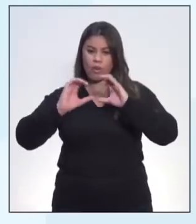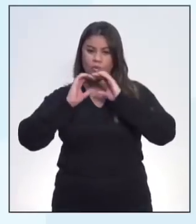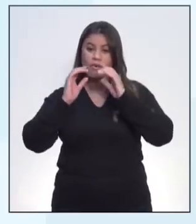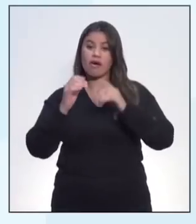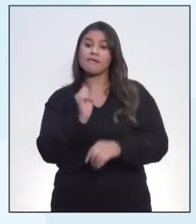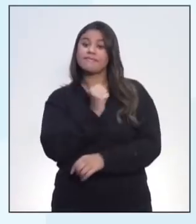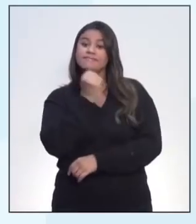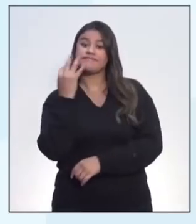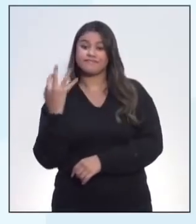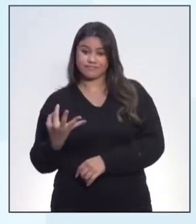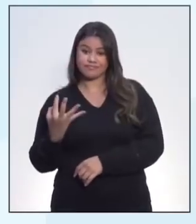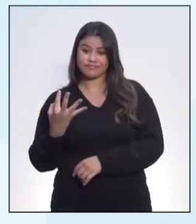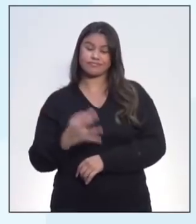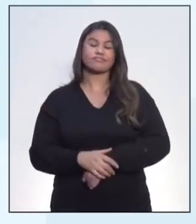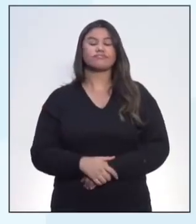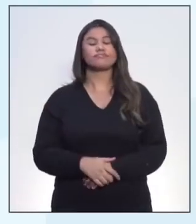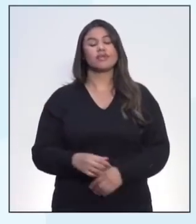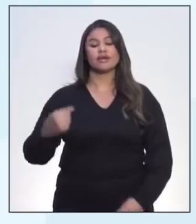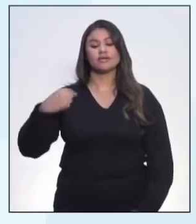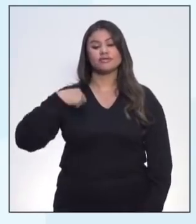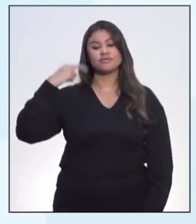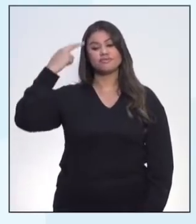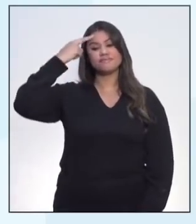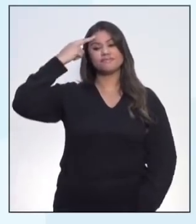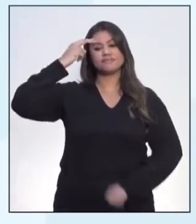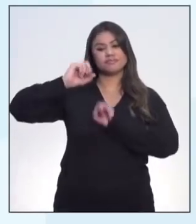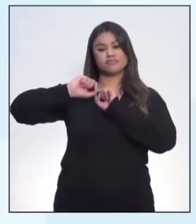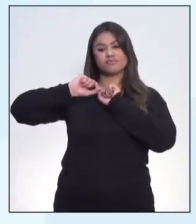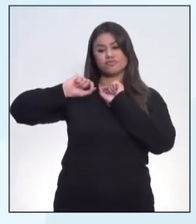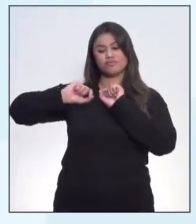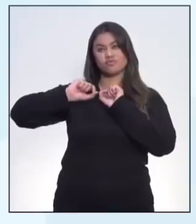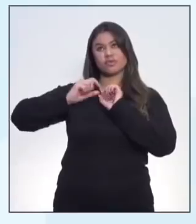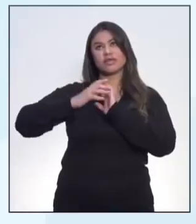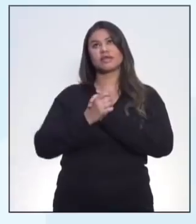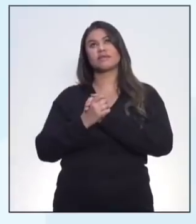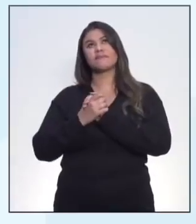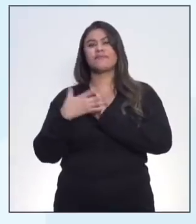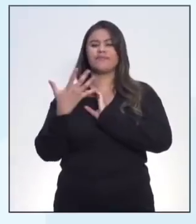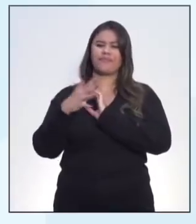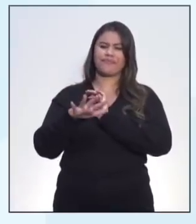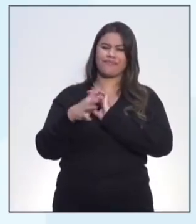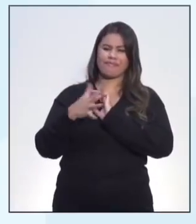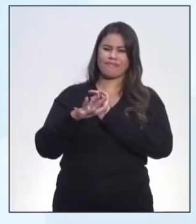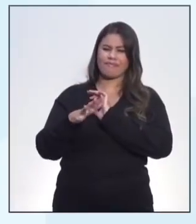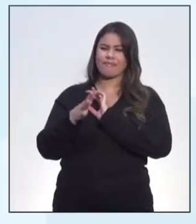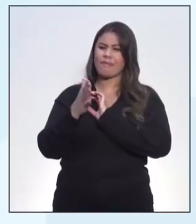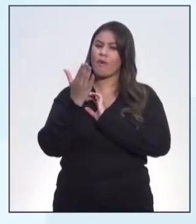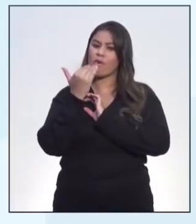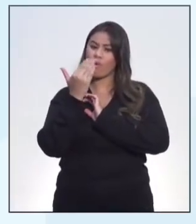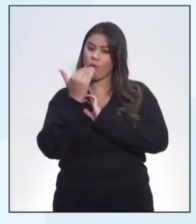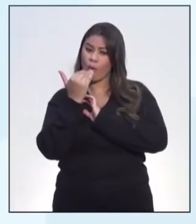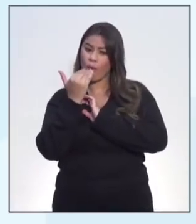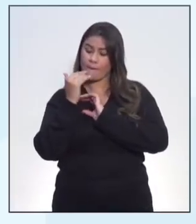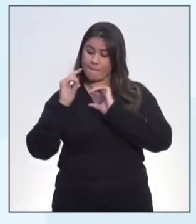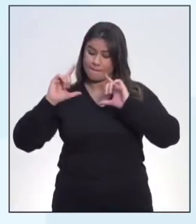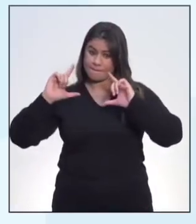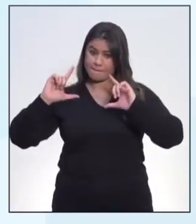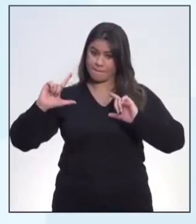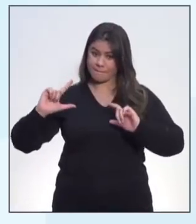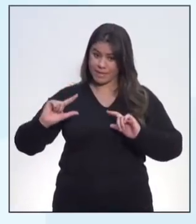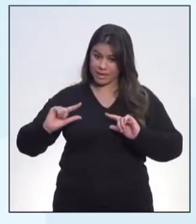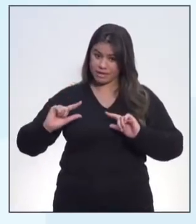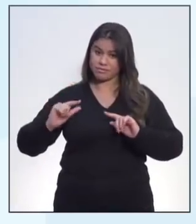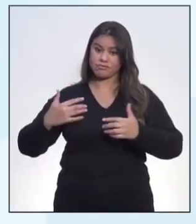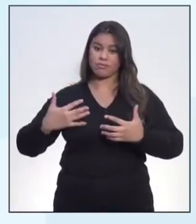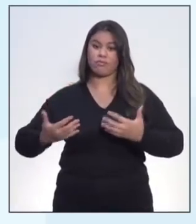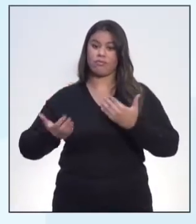se tem. Então, eu imagino aí, por exemplo, que quanto menos você comer, menos calorias você está ingerindo,